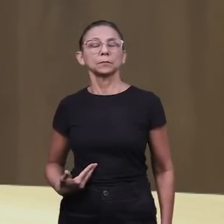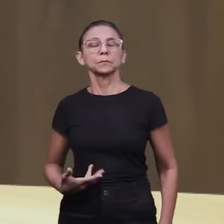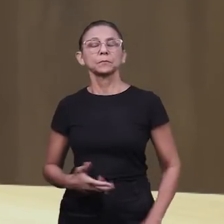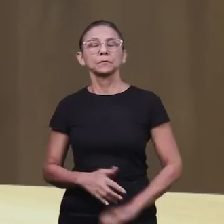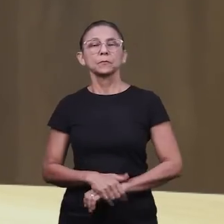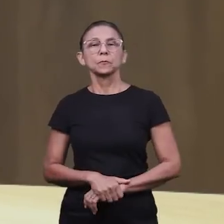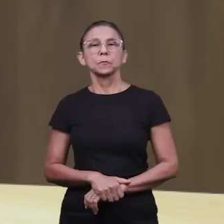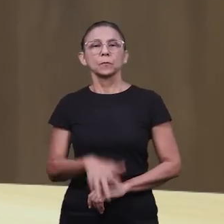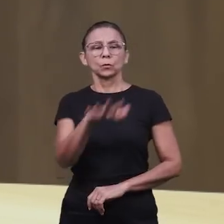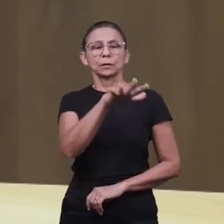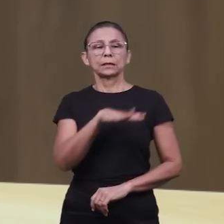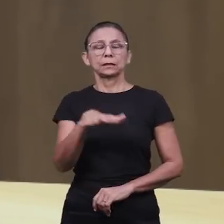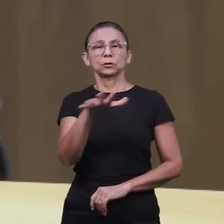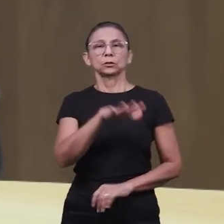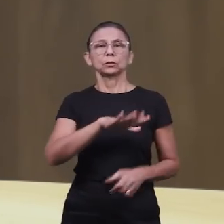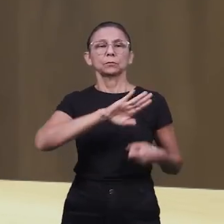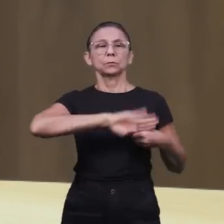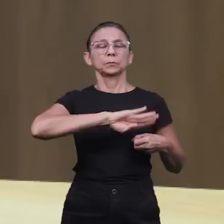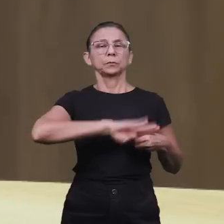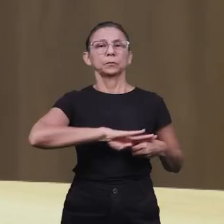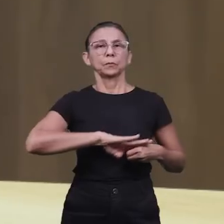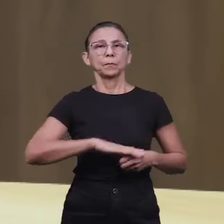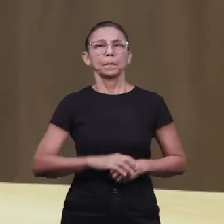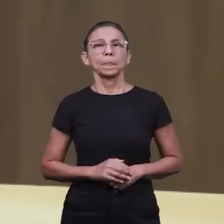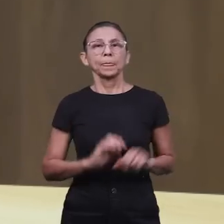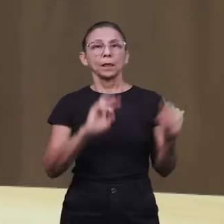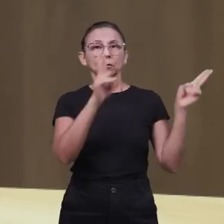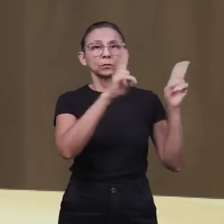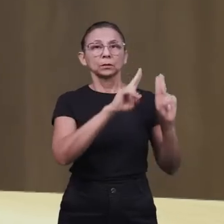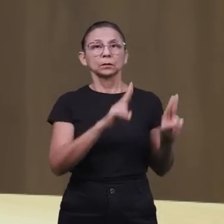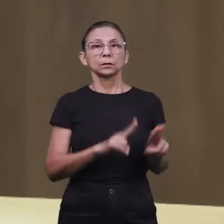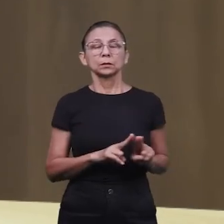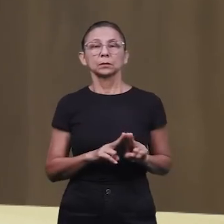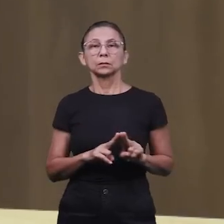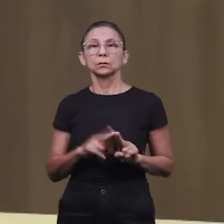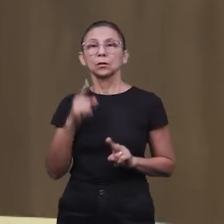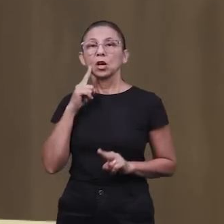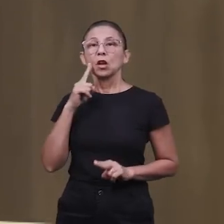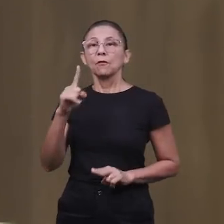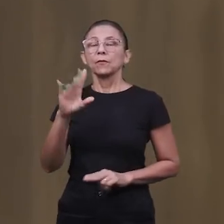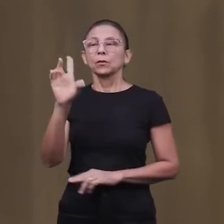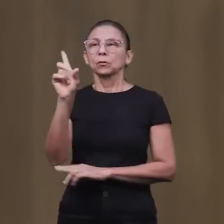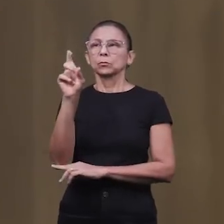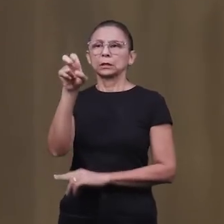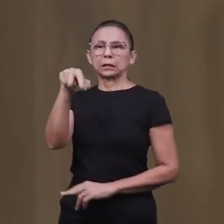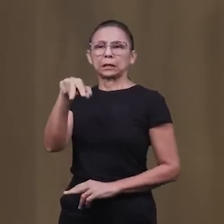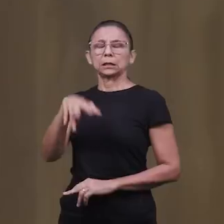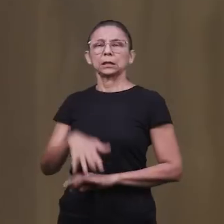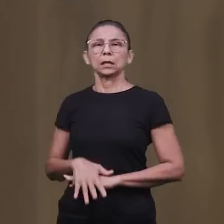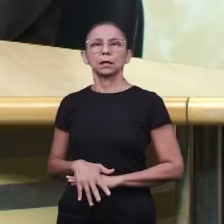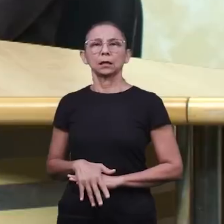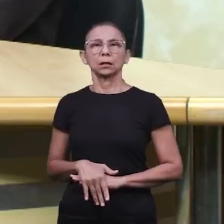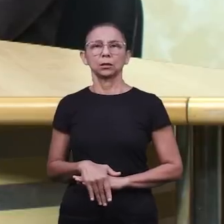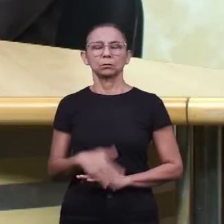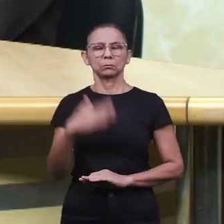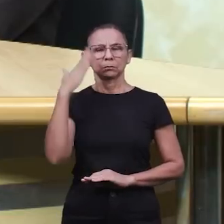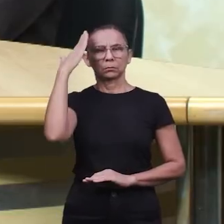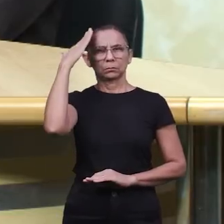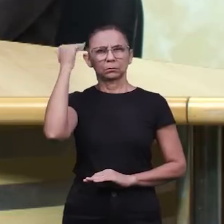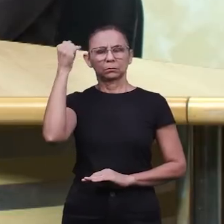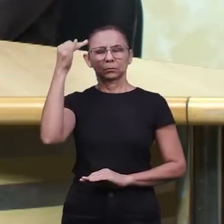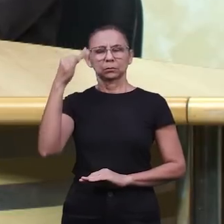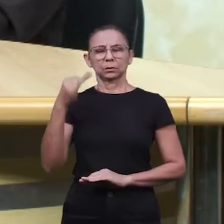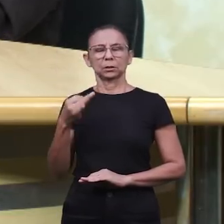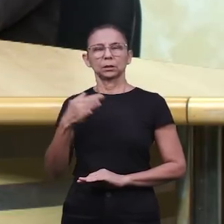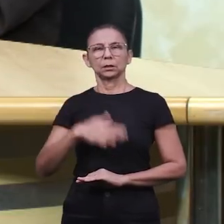quando Nabucodonosor viu o espírito excelente que estava sobre ele, ele tinha sabedoria